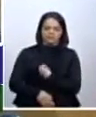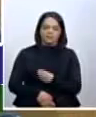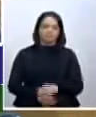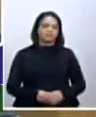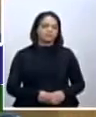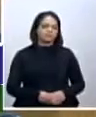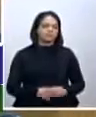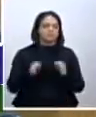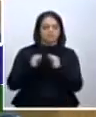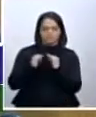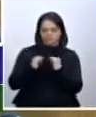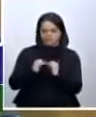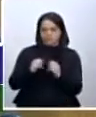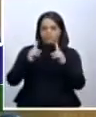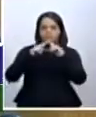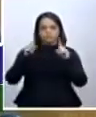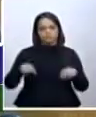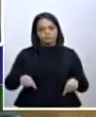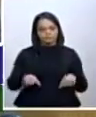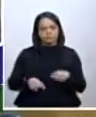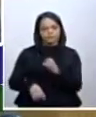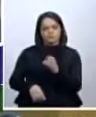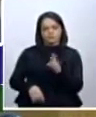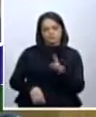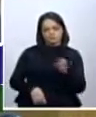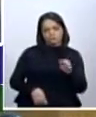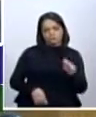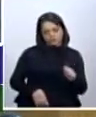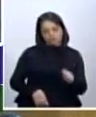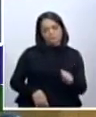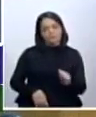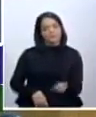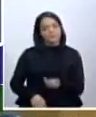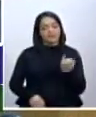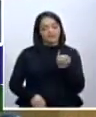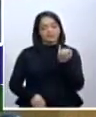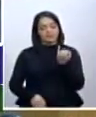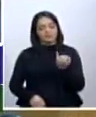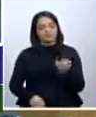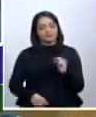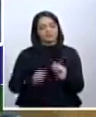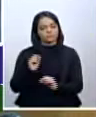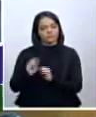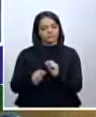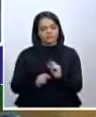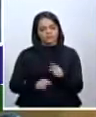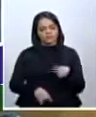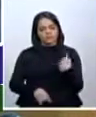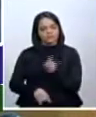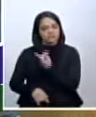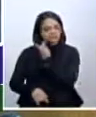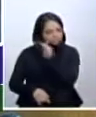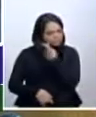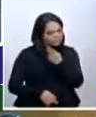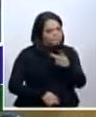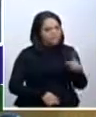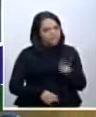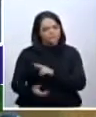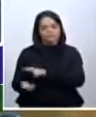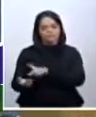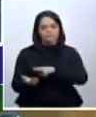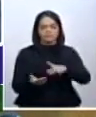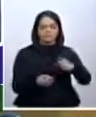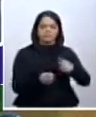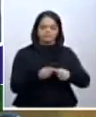inspetores, entidades, funcionários do CREA, né? É muito importante para nós. Nós temos visitado várias